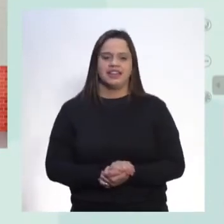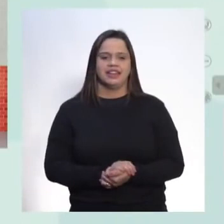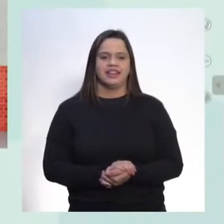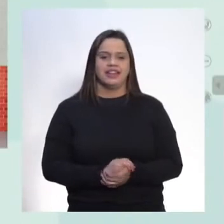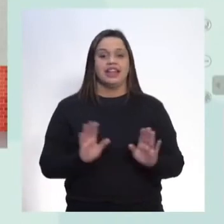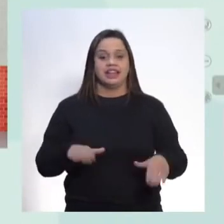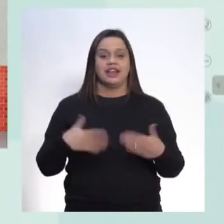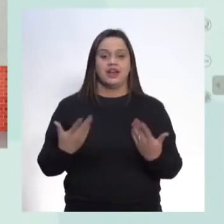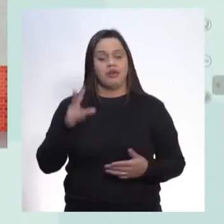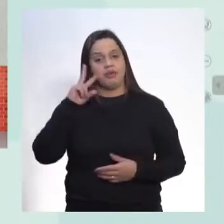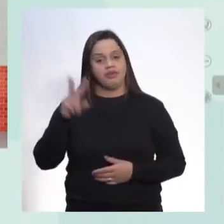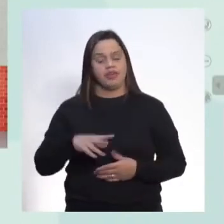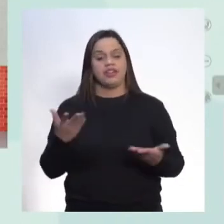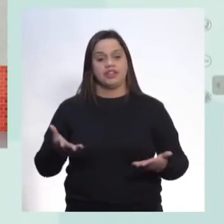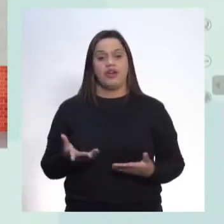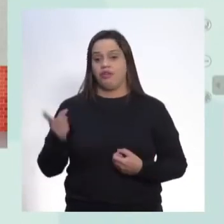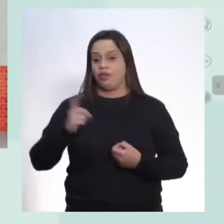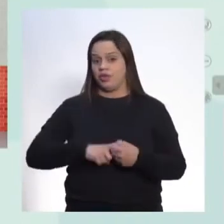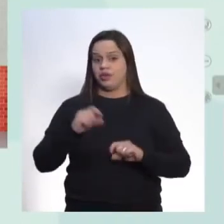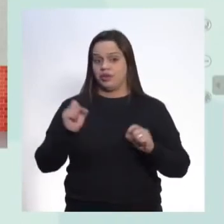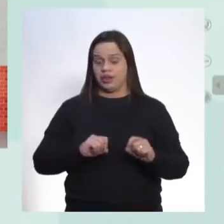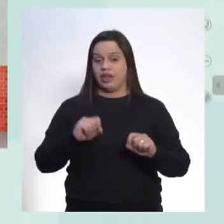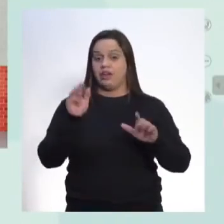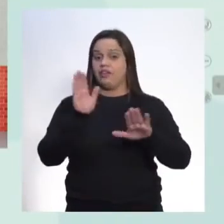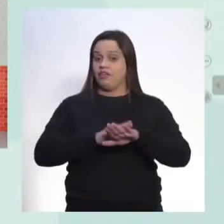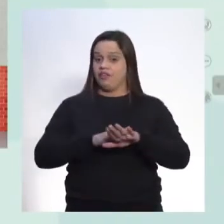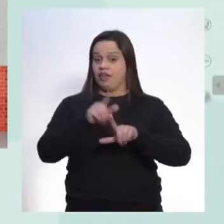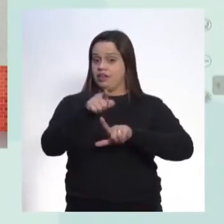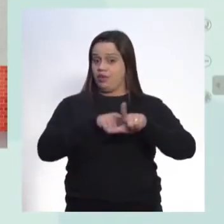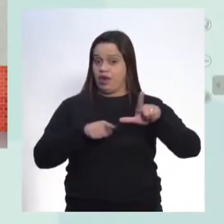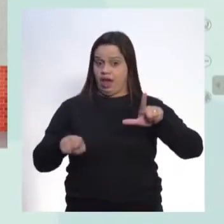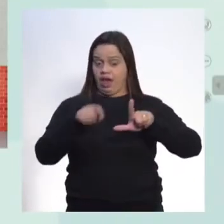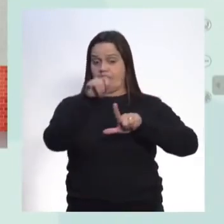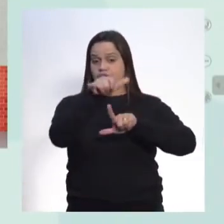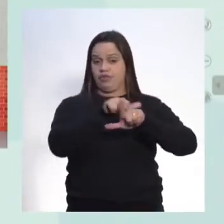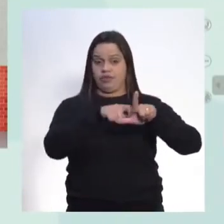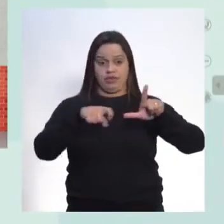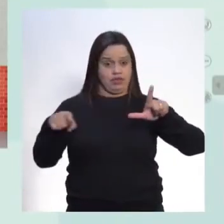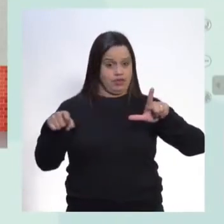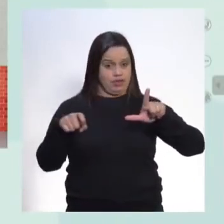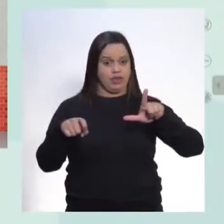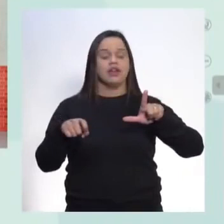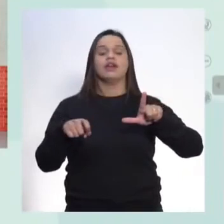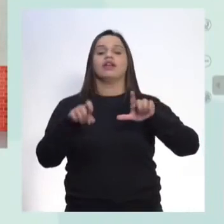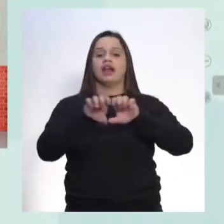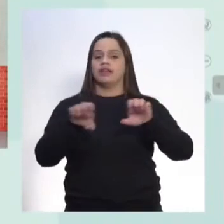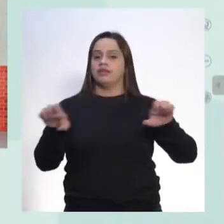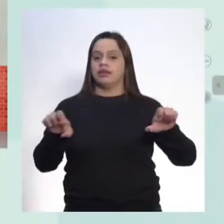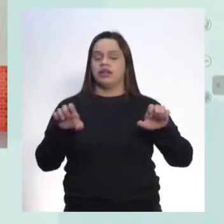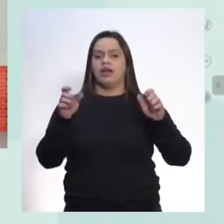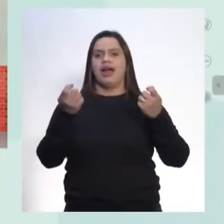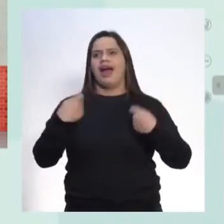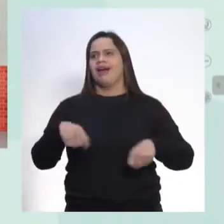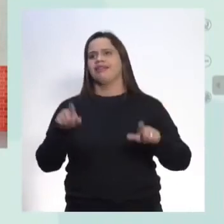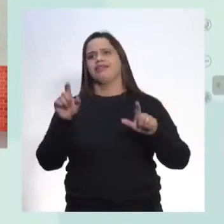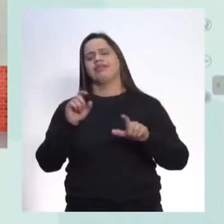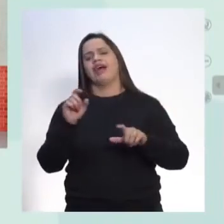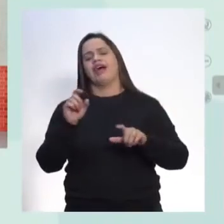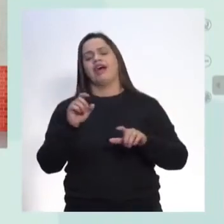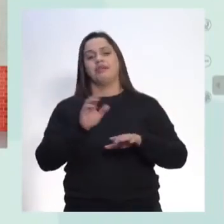Então, olha lá, só reiterando para vocês, construa o gráfico, beleza? Tá? Da expressão algébrica. Não dá para construir o gráfico